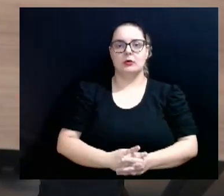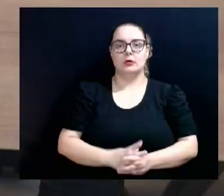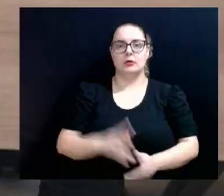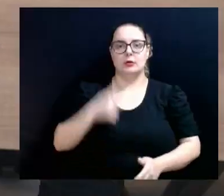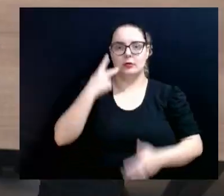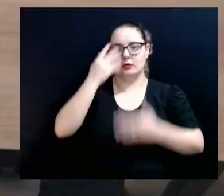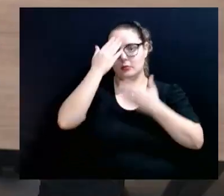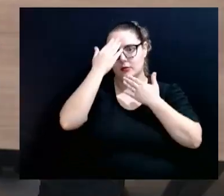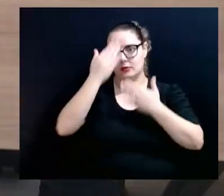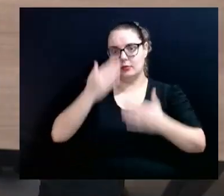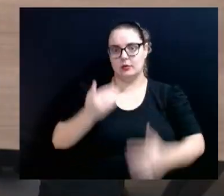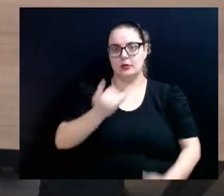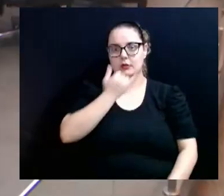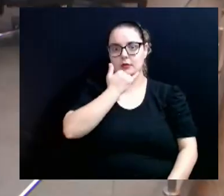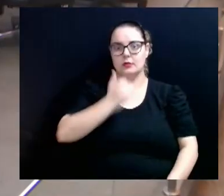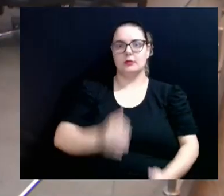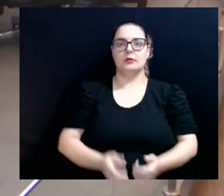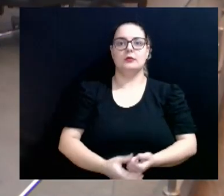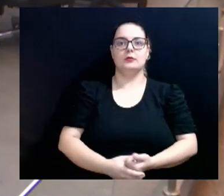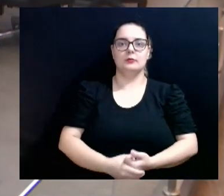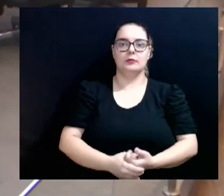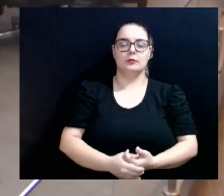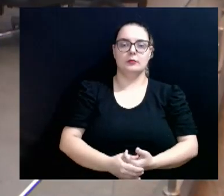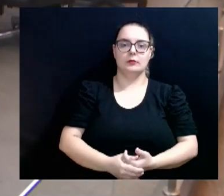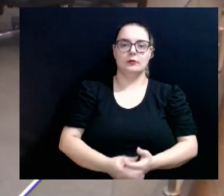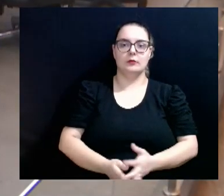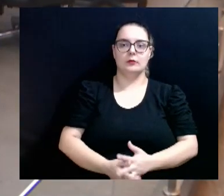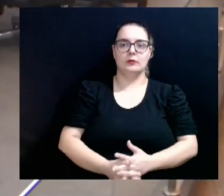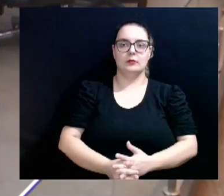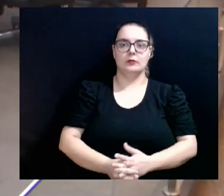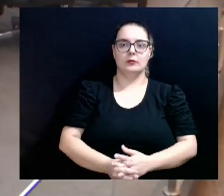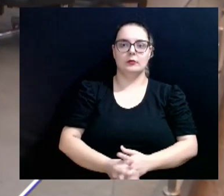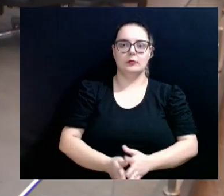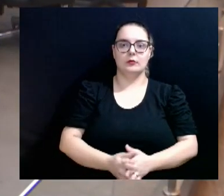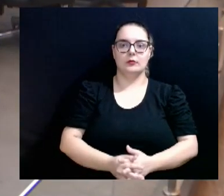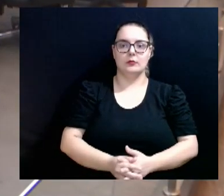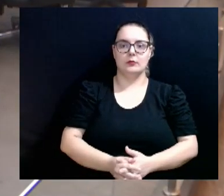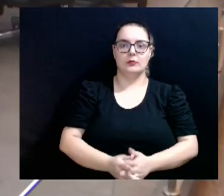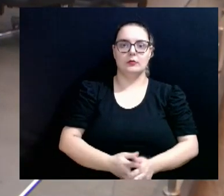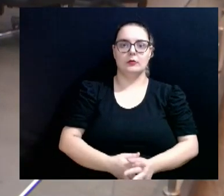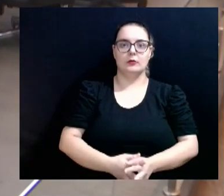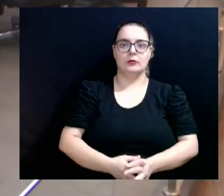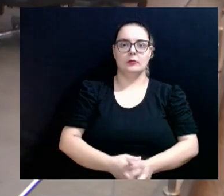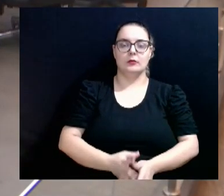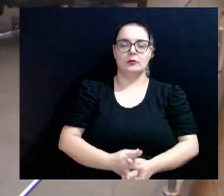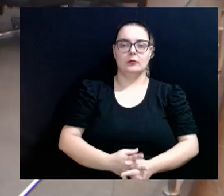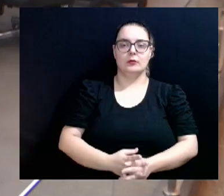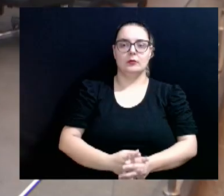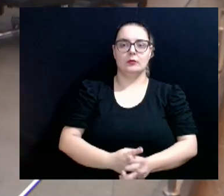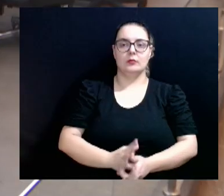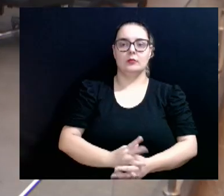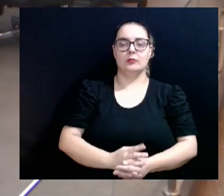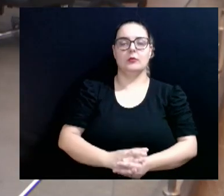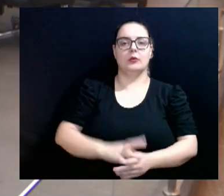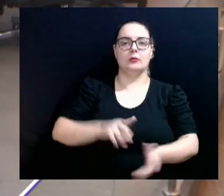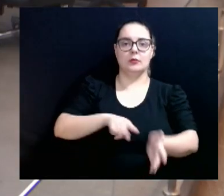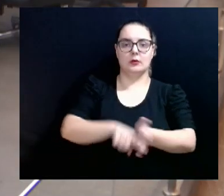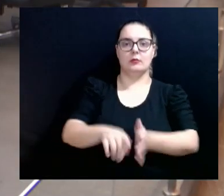Desculpa. Bom, de novo aqui, uma pergunta que chegou. Uma amiga minha, com 20 anos,